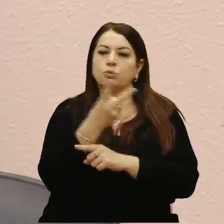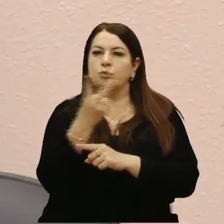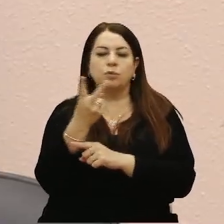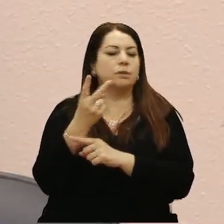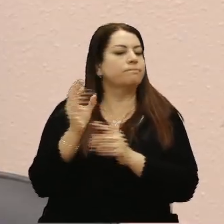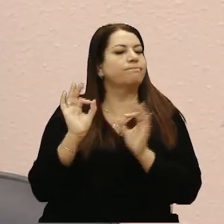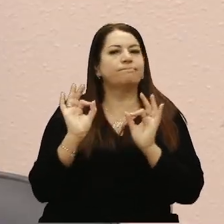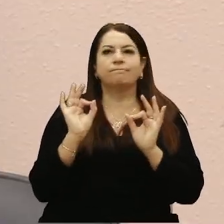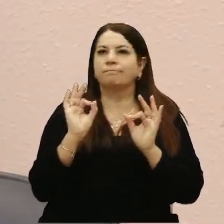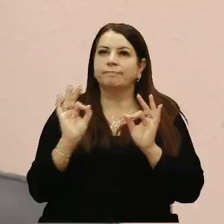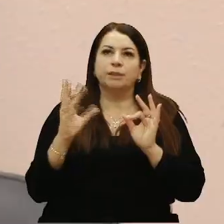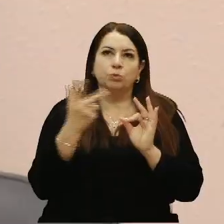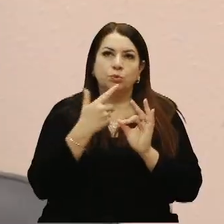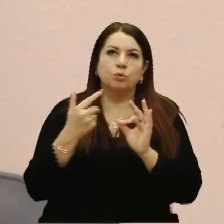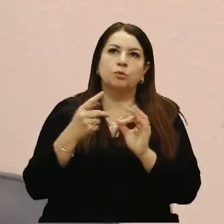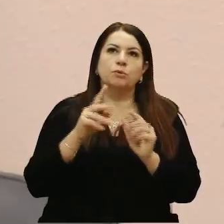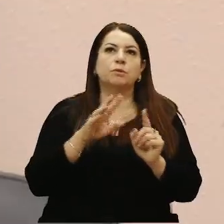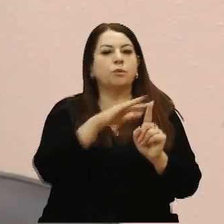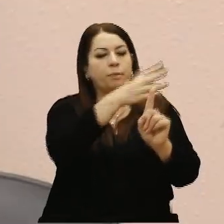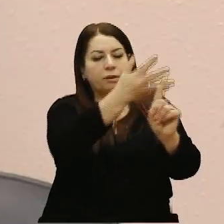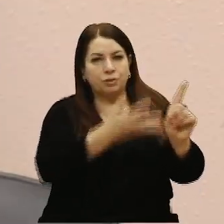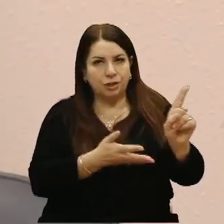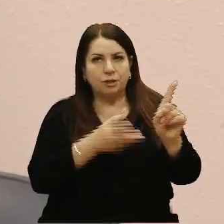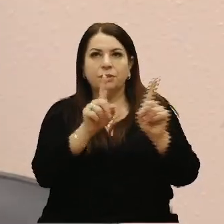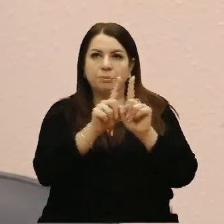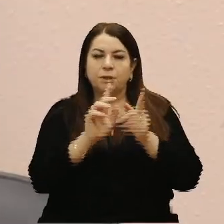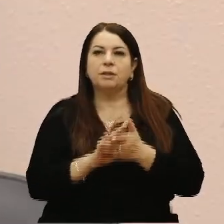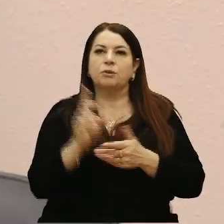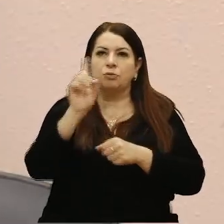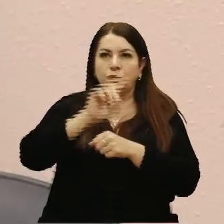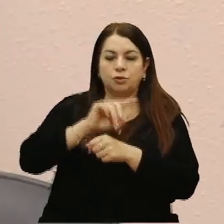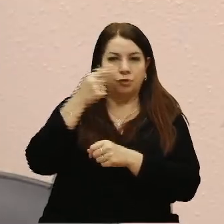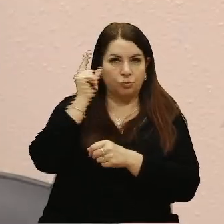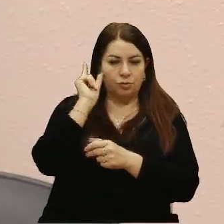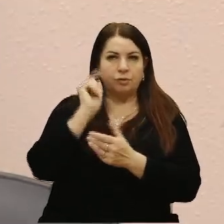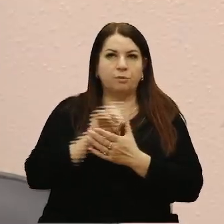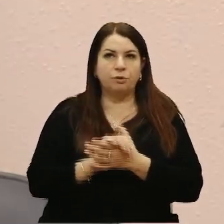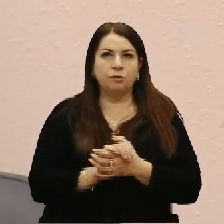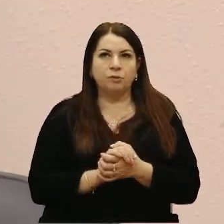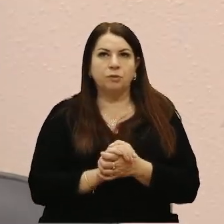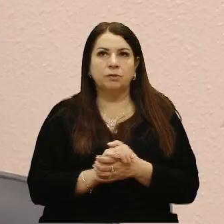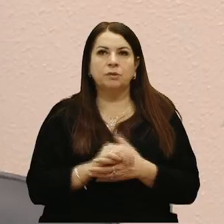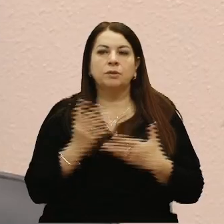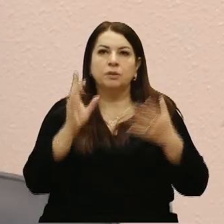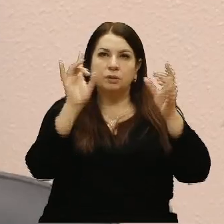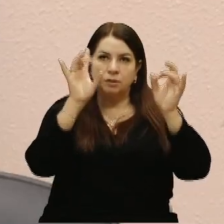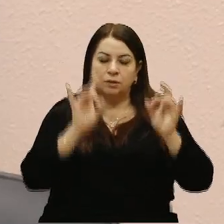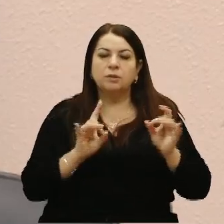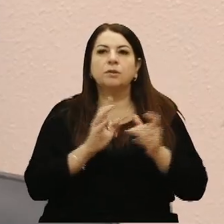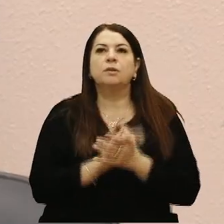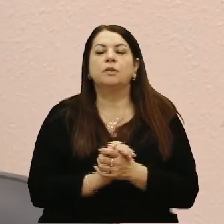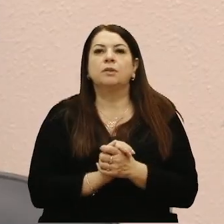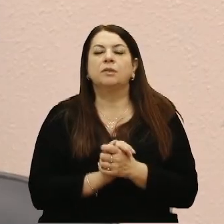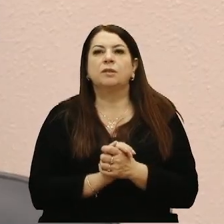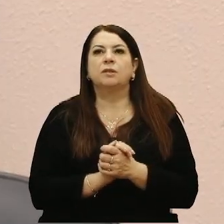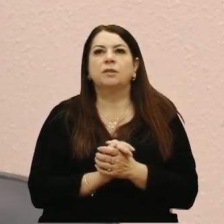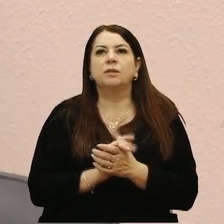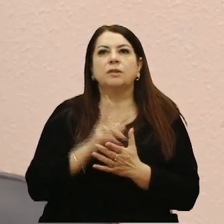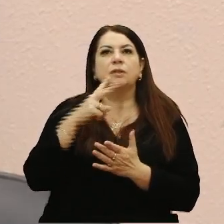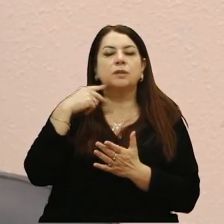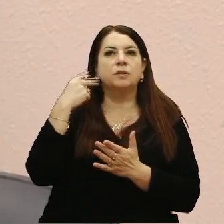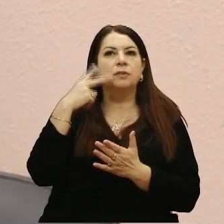pessoas, e também os outros agraciados no dia de ontem. Em especial,